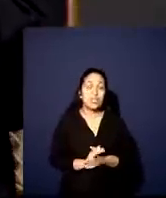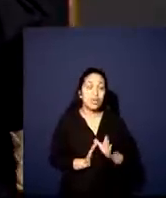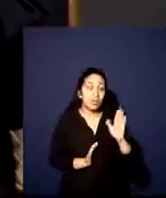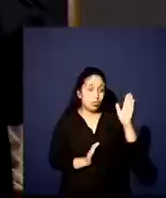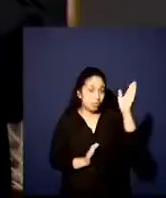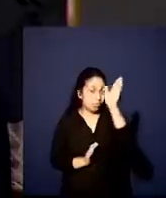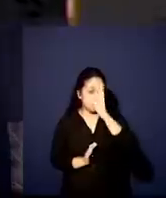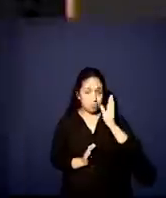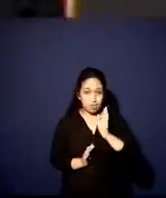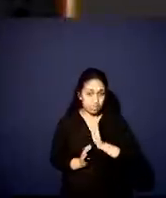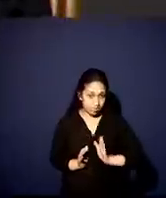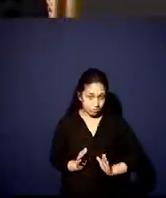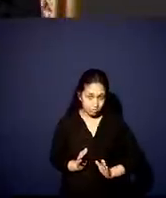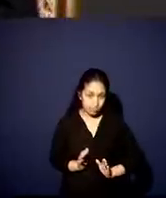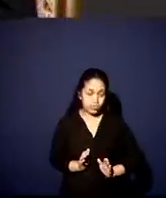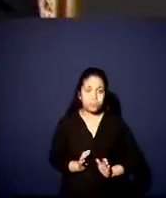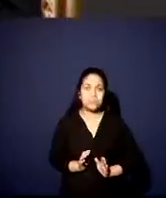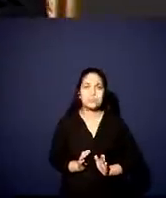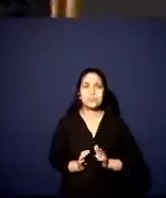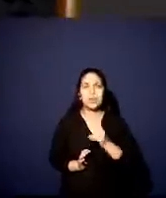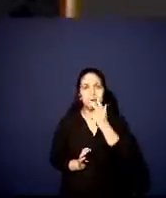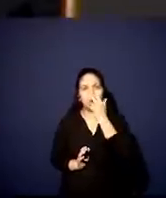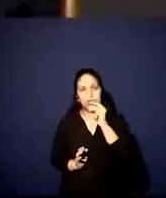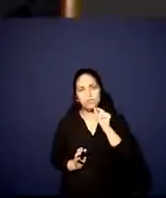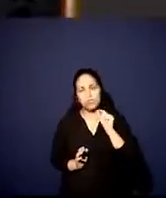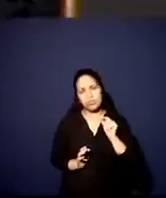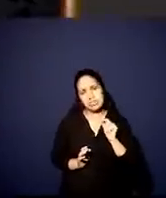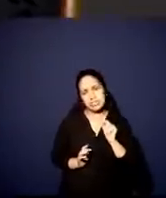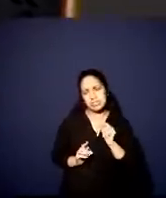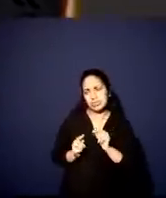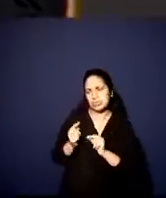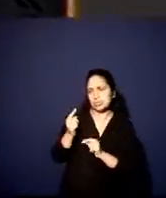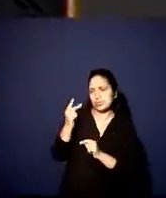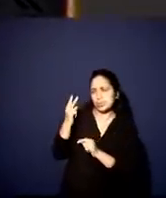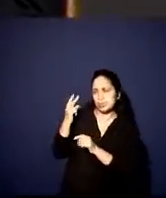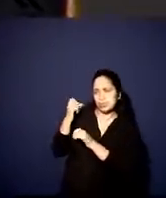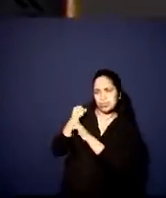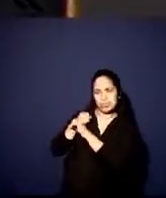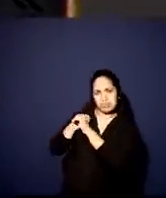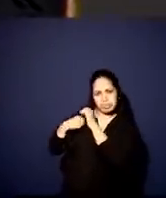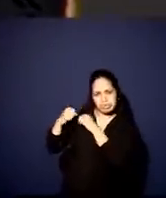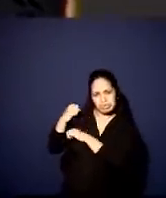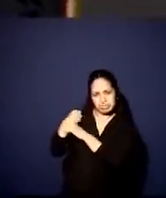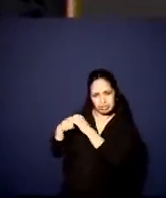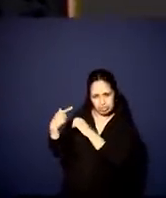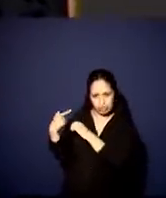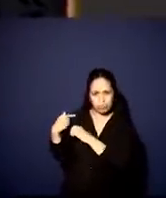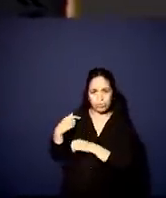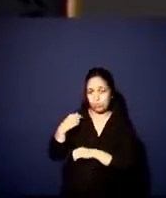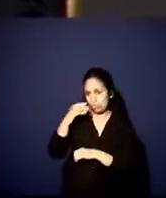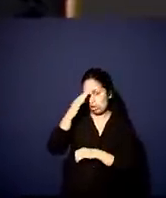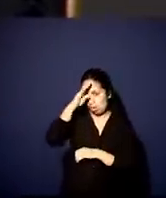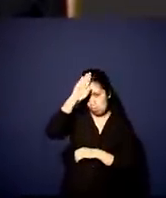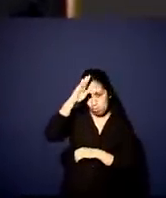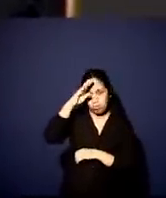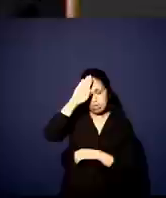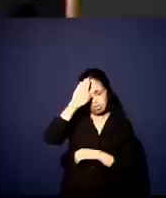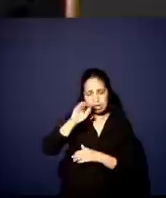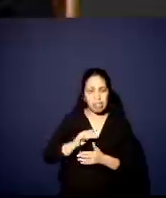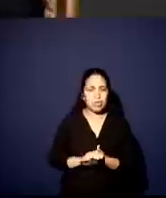assim, eu acho que ele foi, nos últimos dois anos do governo Bolsonaro, teve